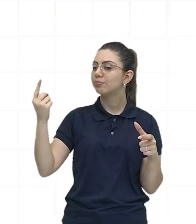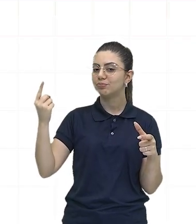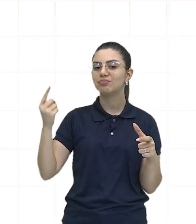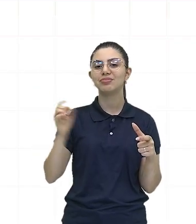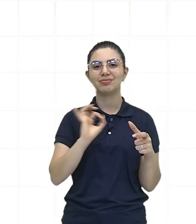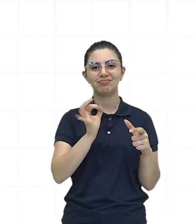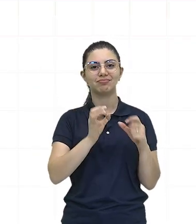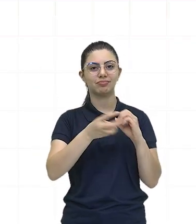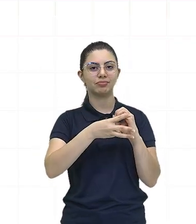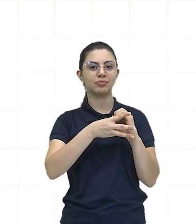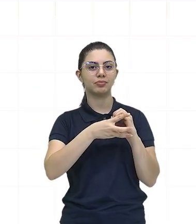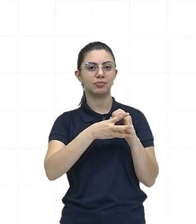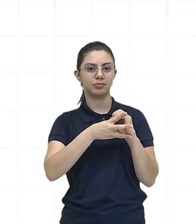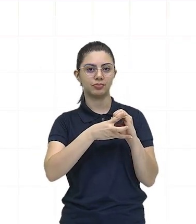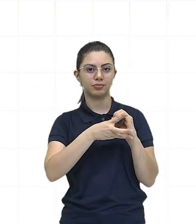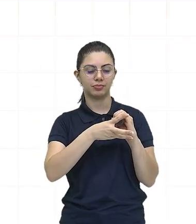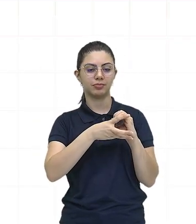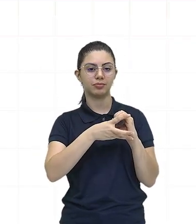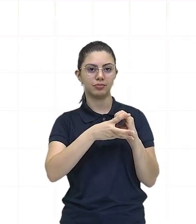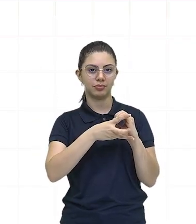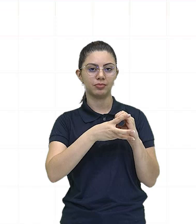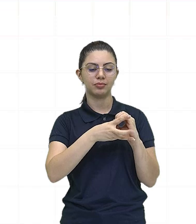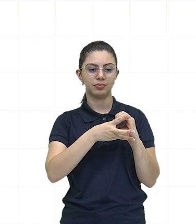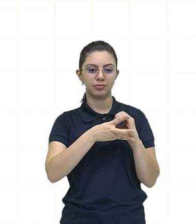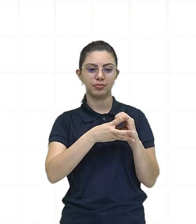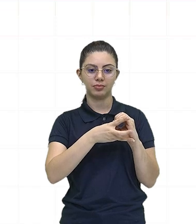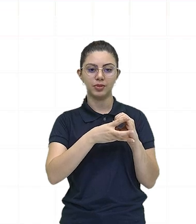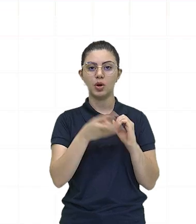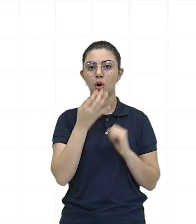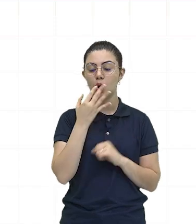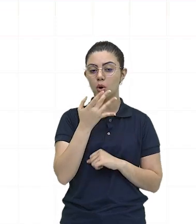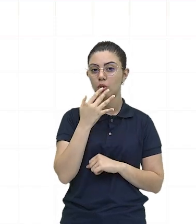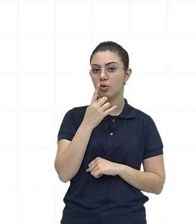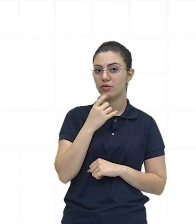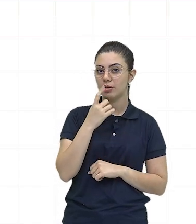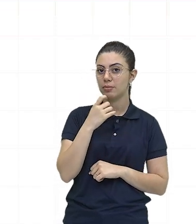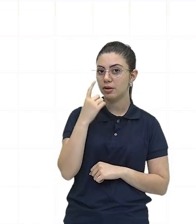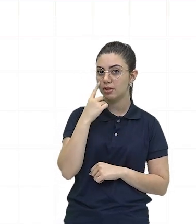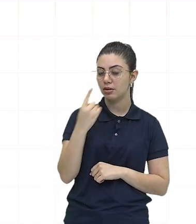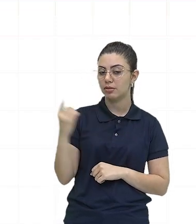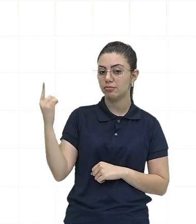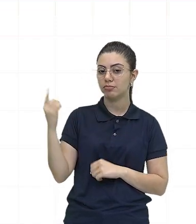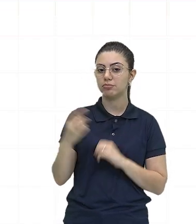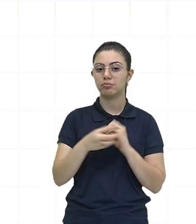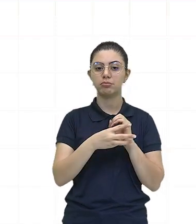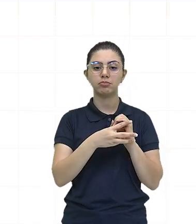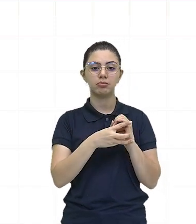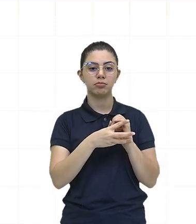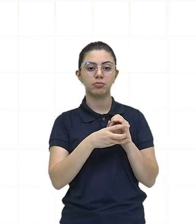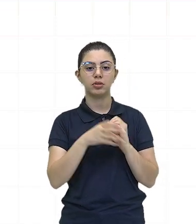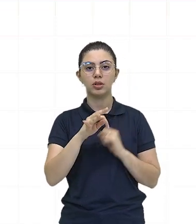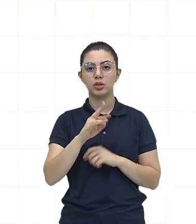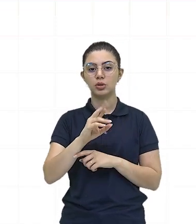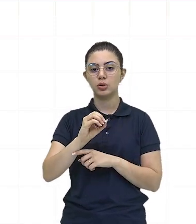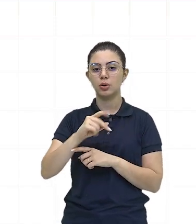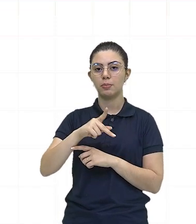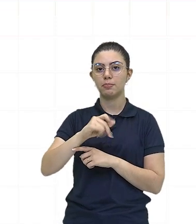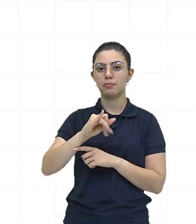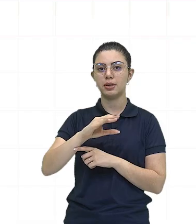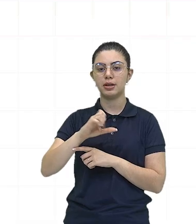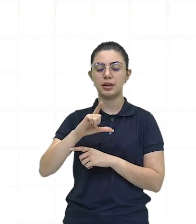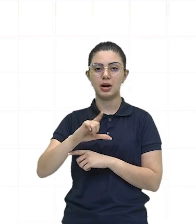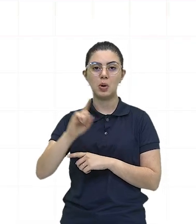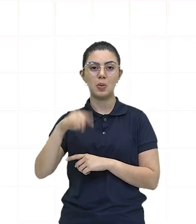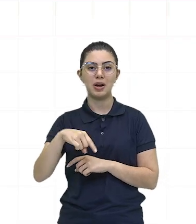zona tropical, que corresponde a essa faixa vermelha no nosso mapa, que é a zona mais quente do